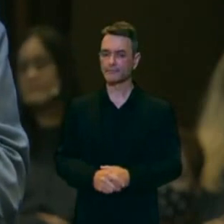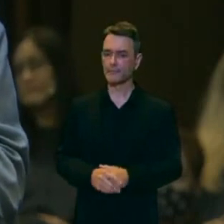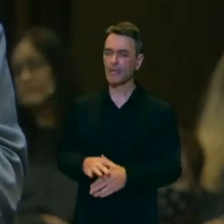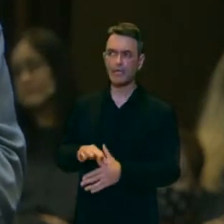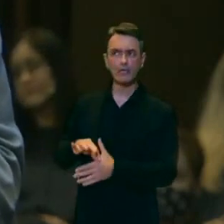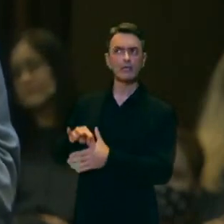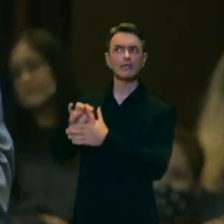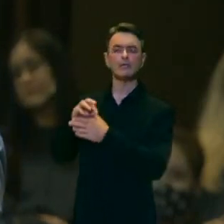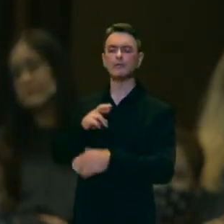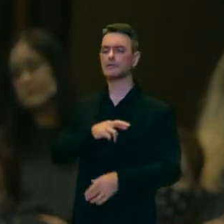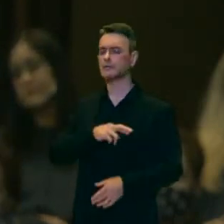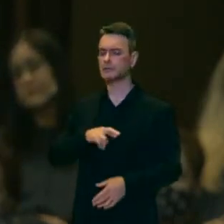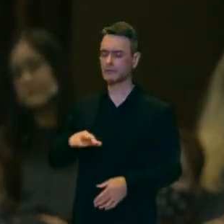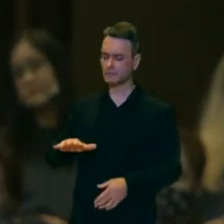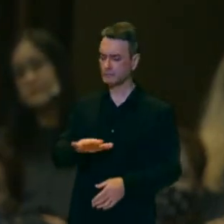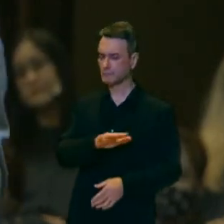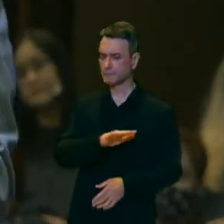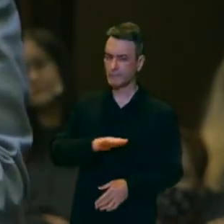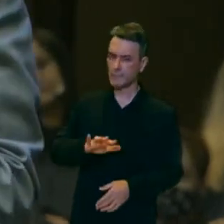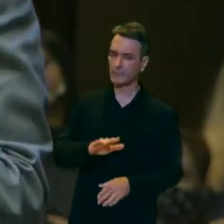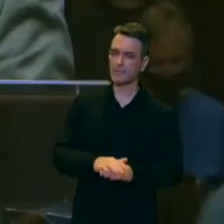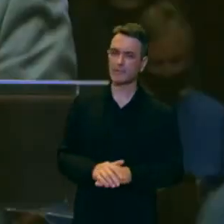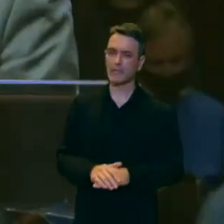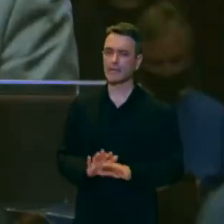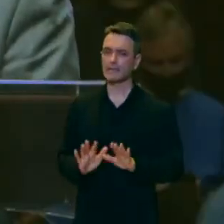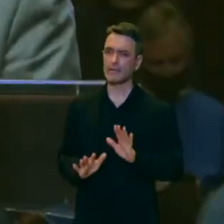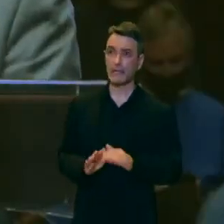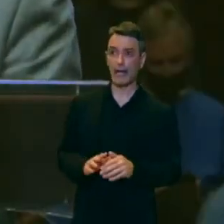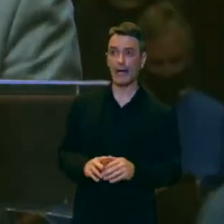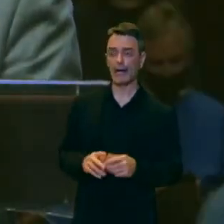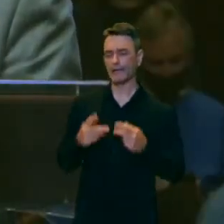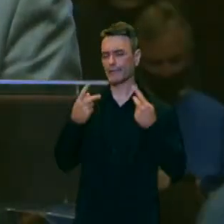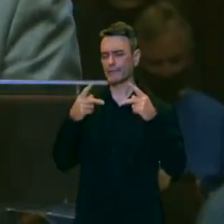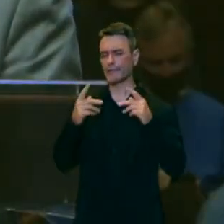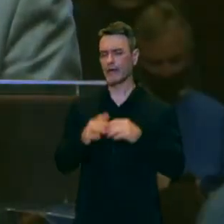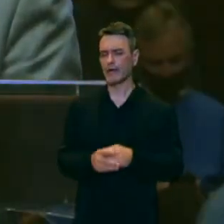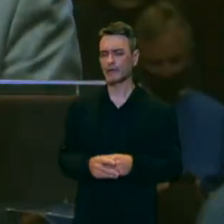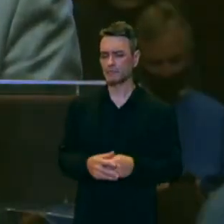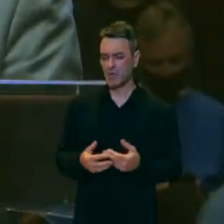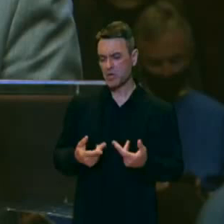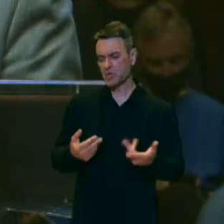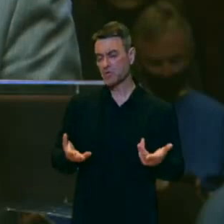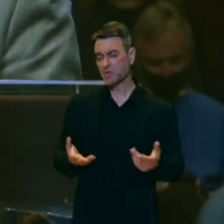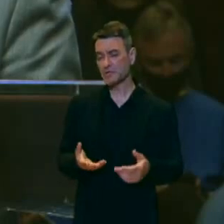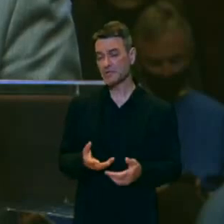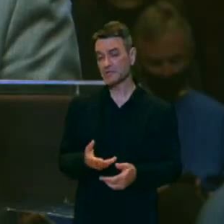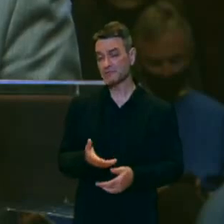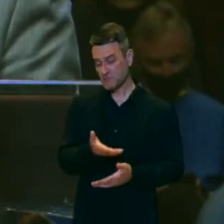líderes religiosos que só falam o que você deseja ouvir.